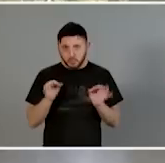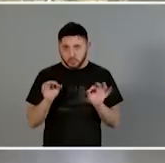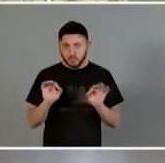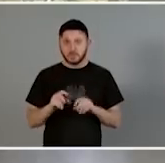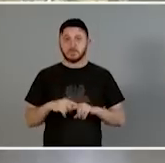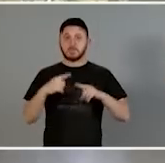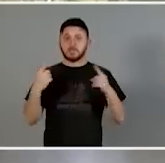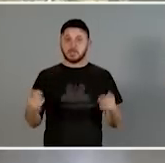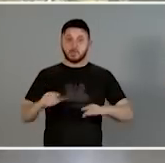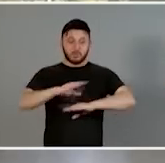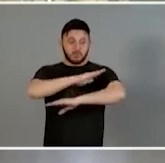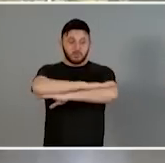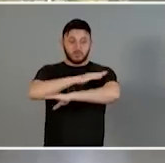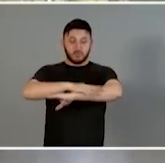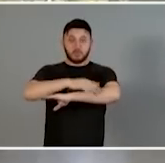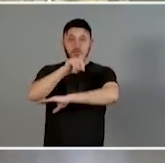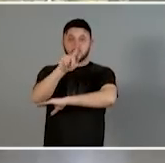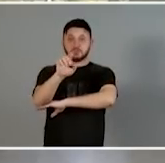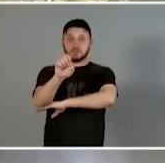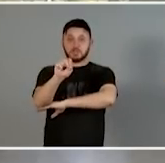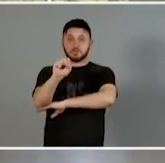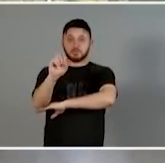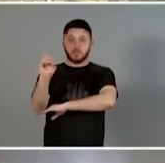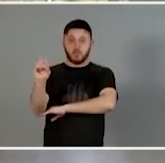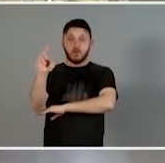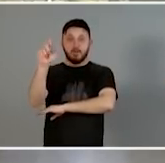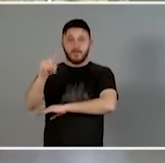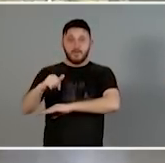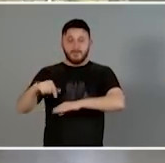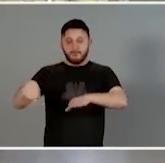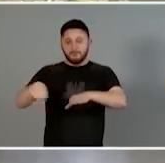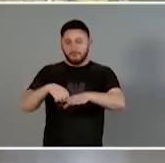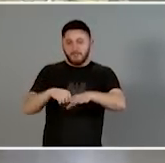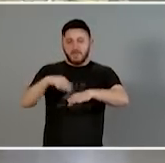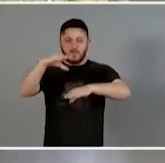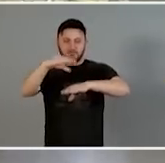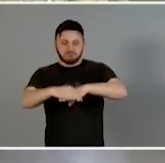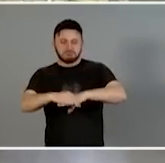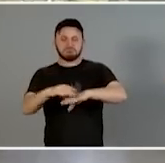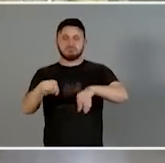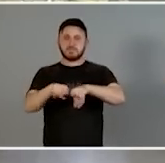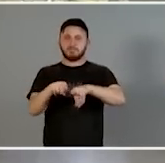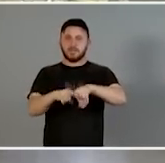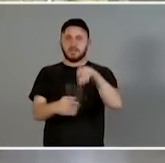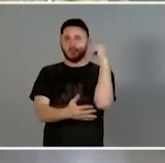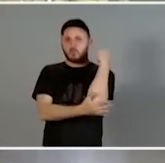Então o gesso nos é colocado no pé, no cotovelo,